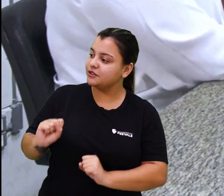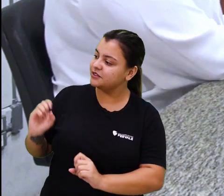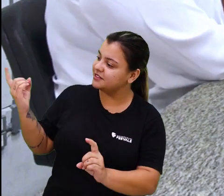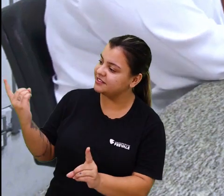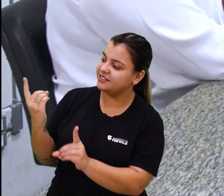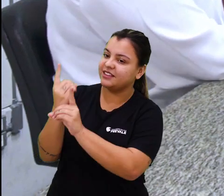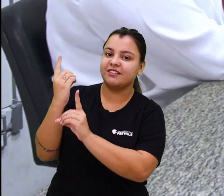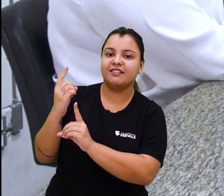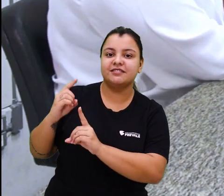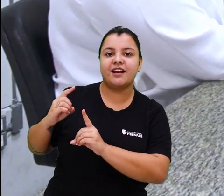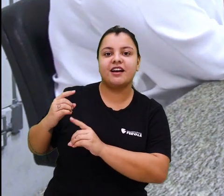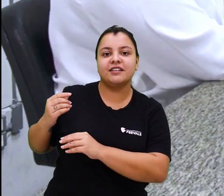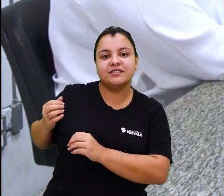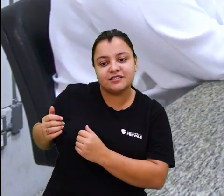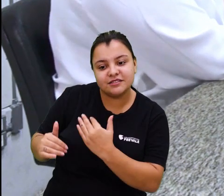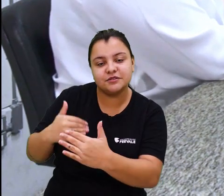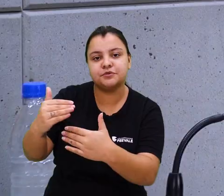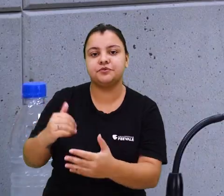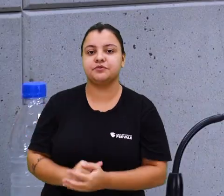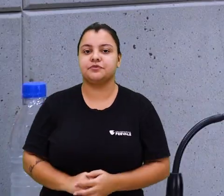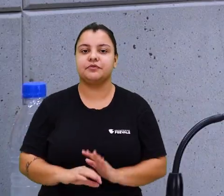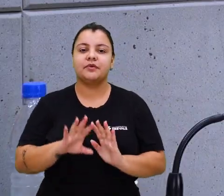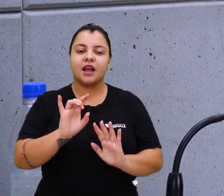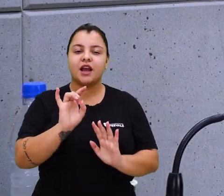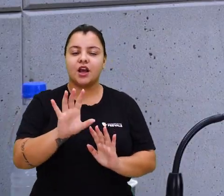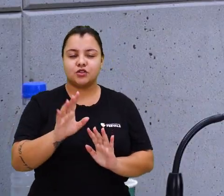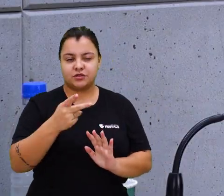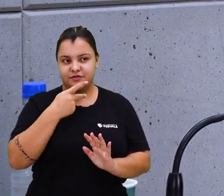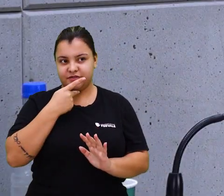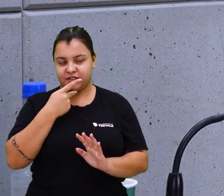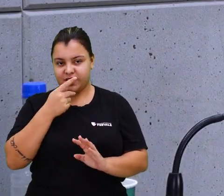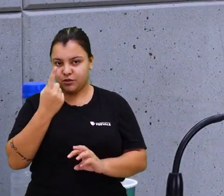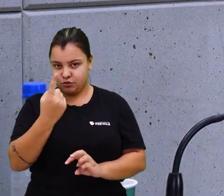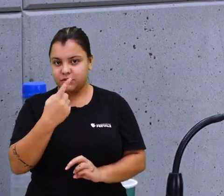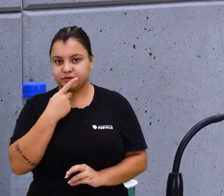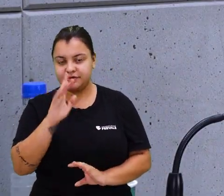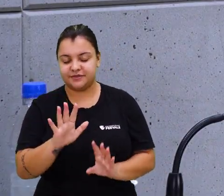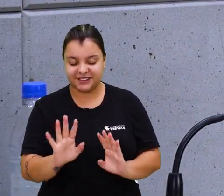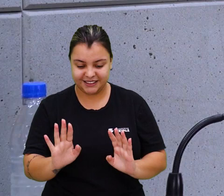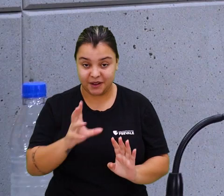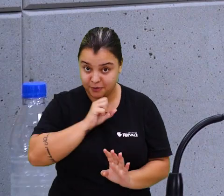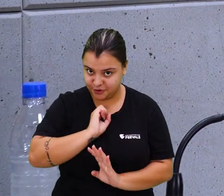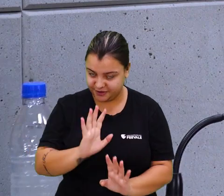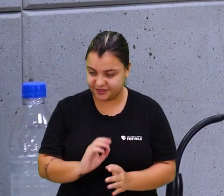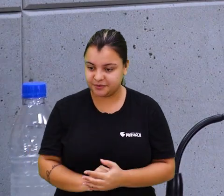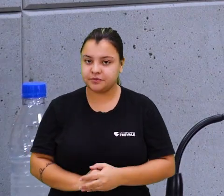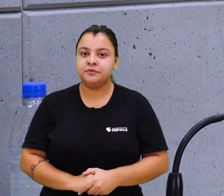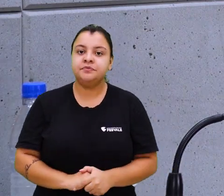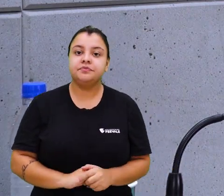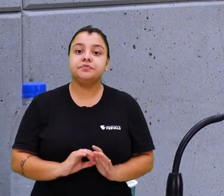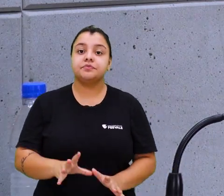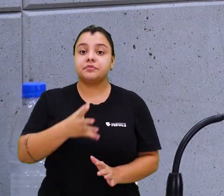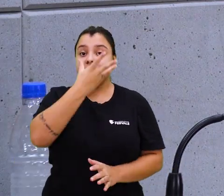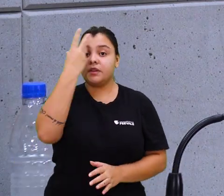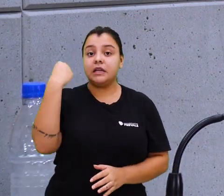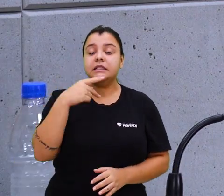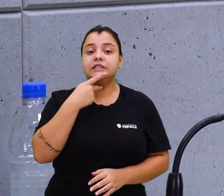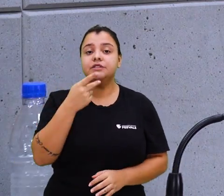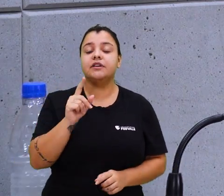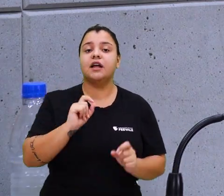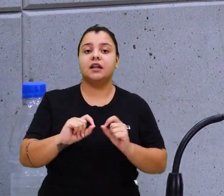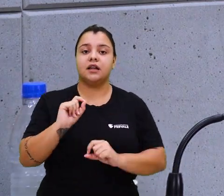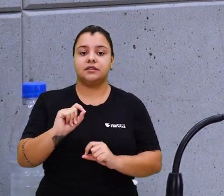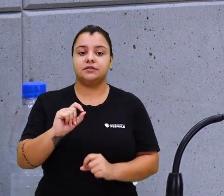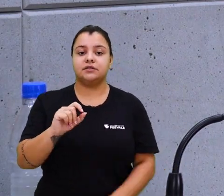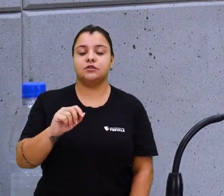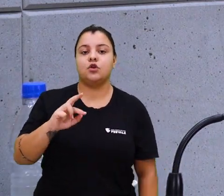mais vezes nessa caminhada né Eu acho que é importante ai eu só vou falar fazer uma fala bem rapidinho eu esqueci de falar do